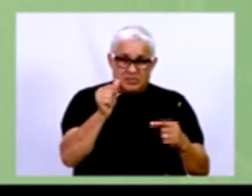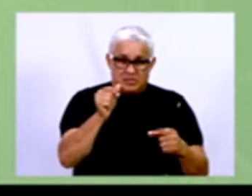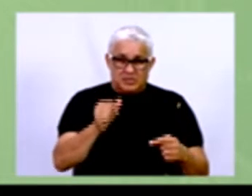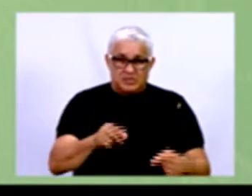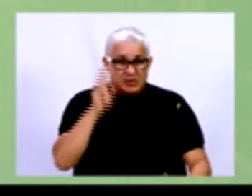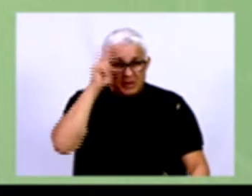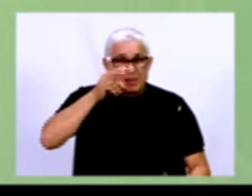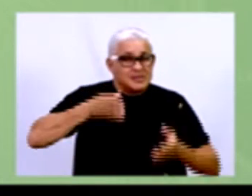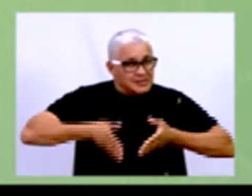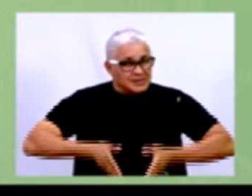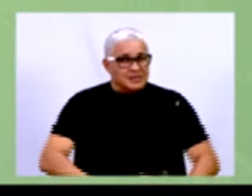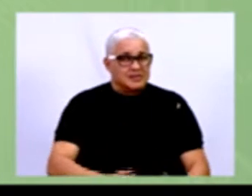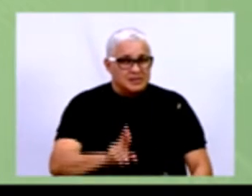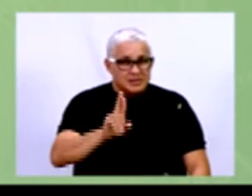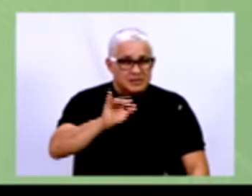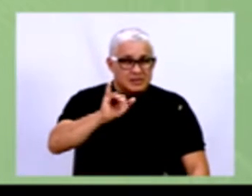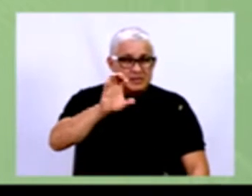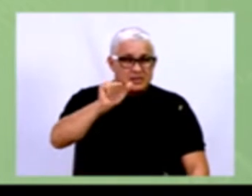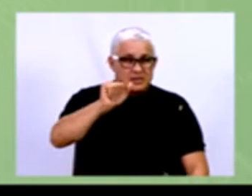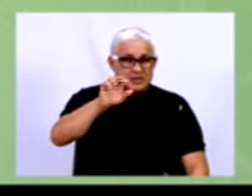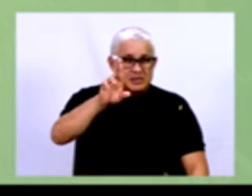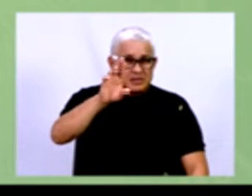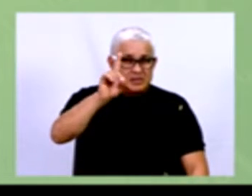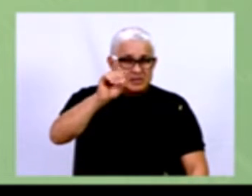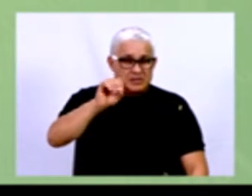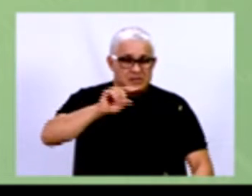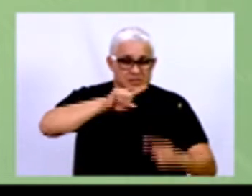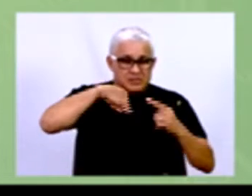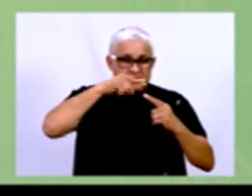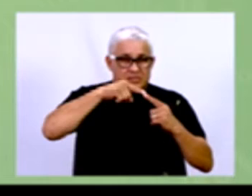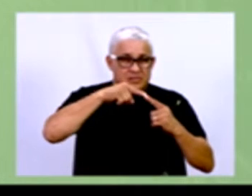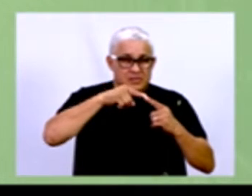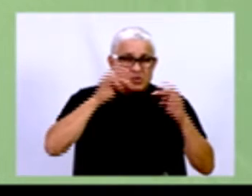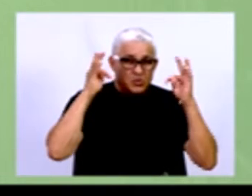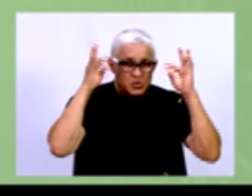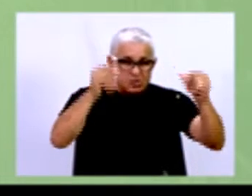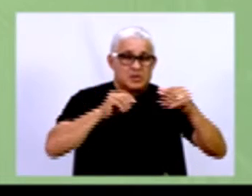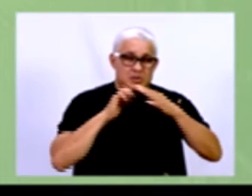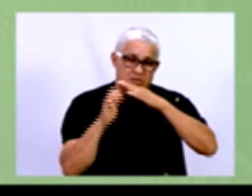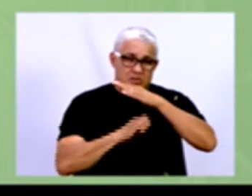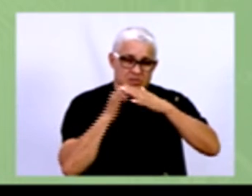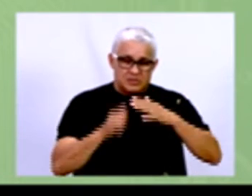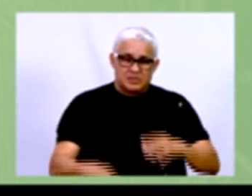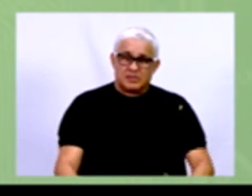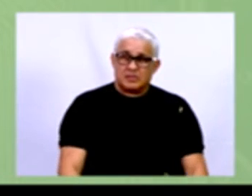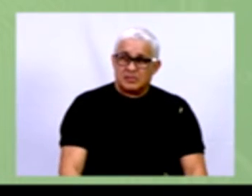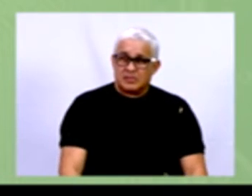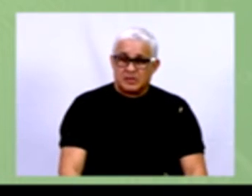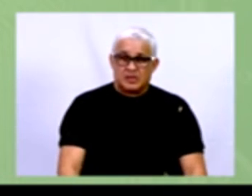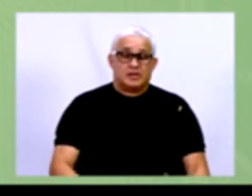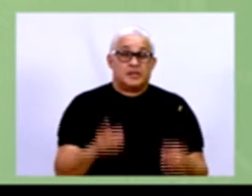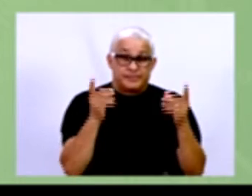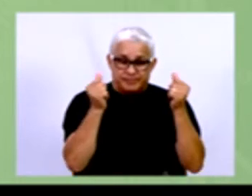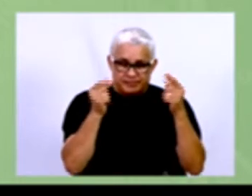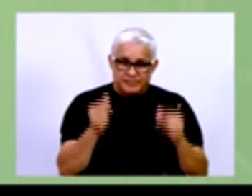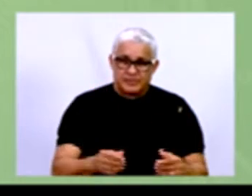Lembra do Ricardo? É um objetivo perseguido por todas as economias. Por